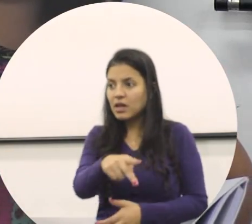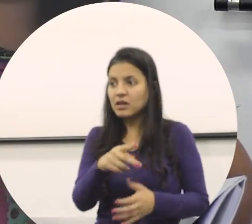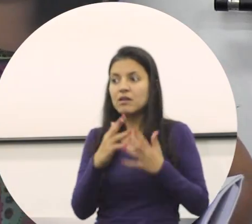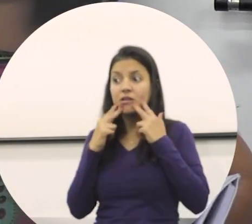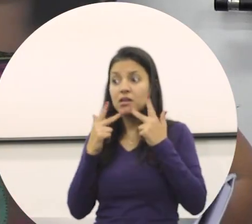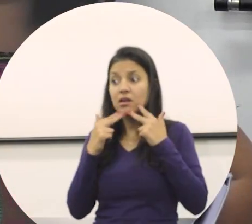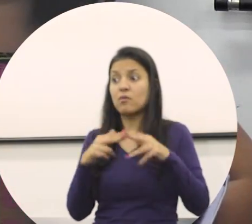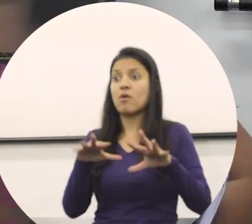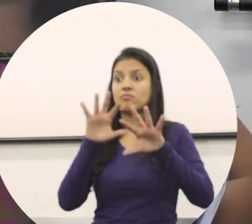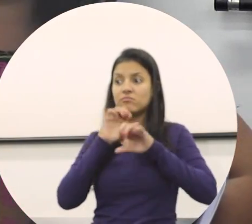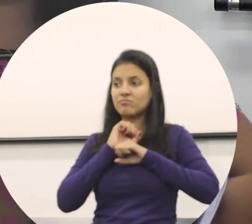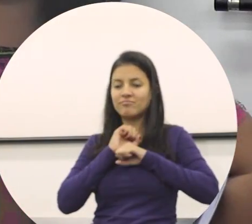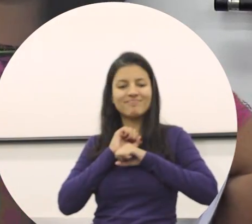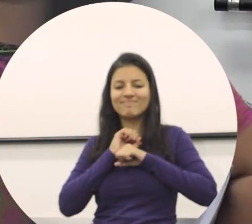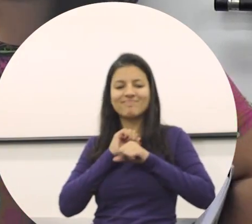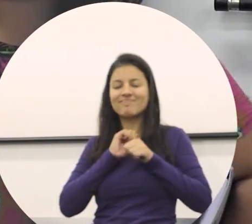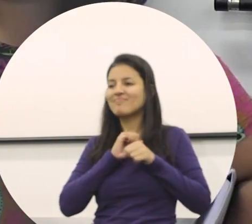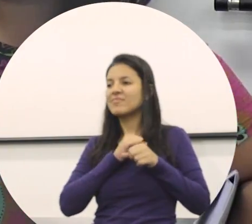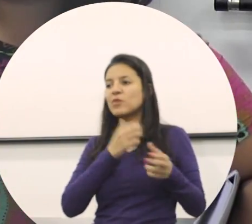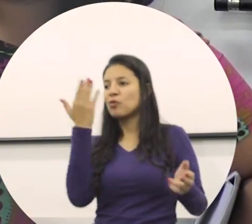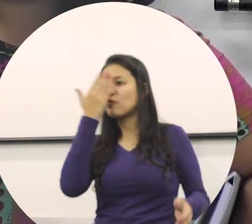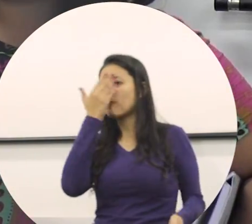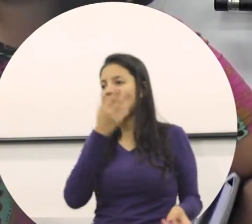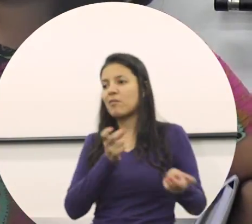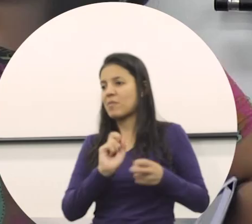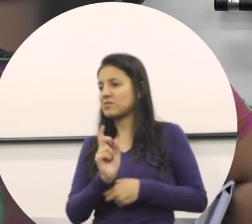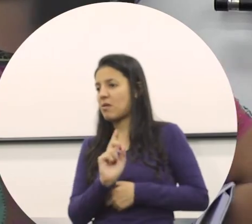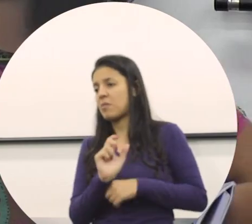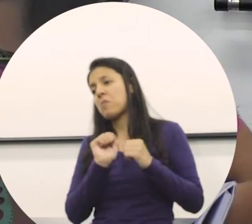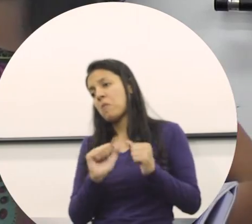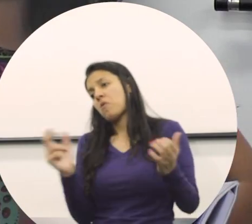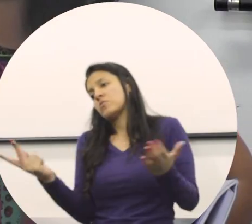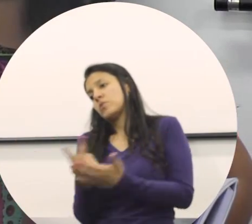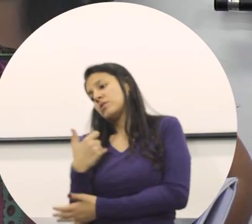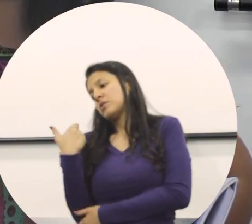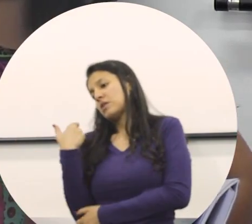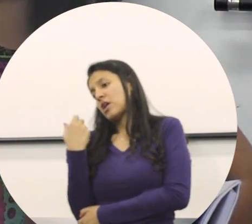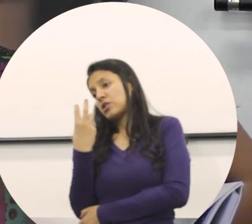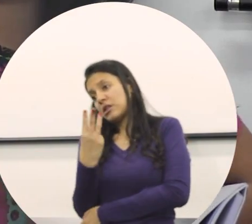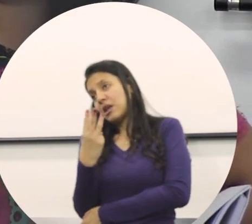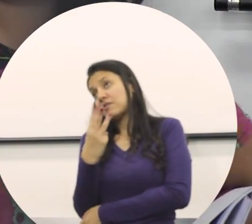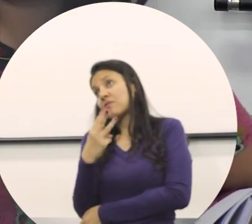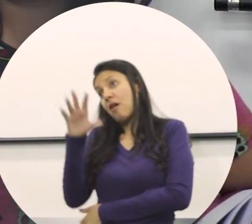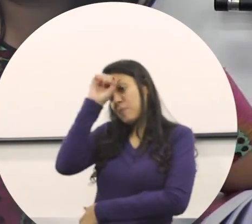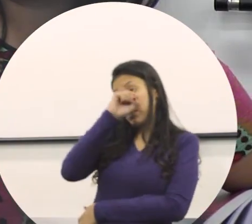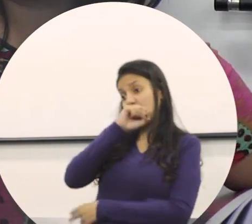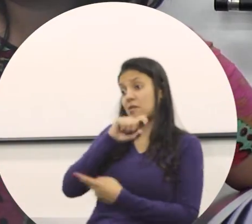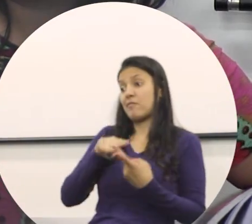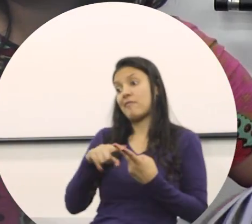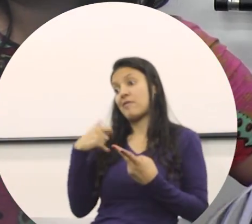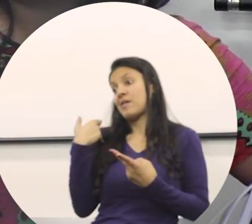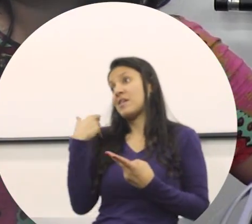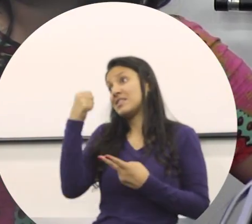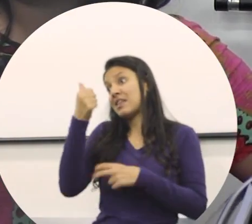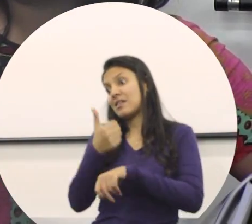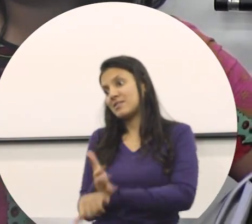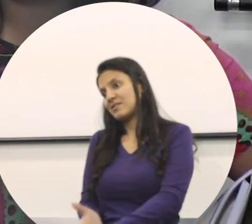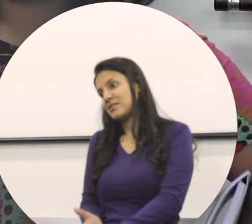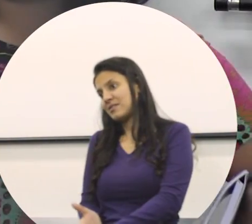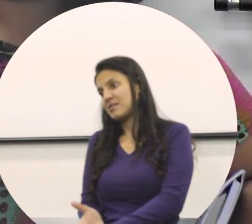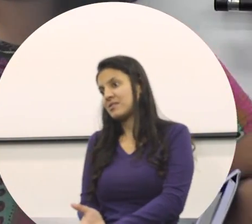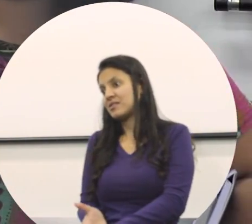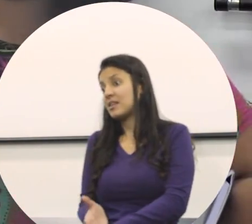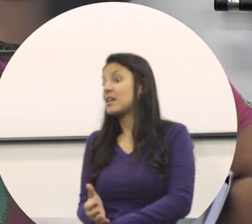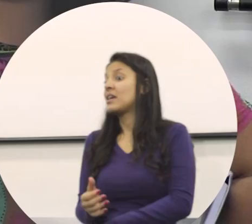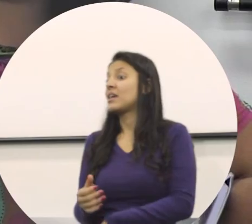da criança, que a gente sabe que vai acontecer, que pode acontecer aos 3 anos, mas pode acontecer aos 6. E olha, a gente dá graças a Deus